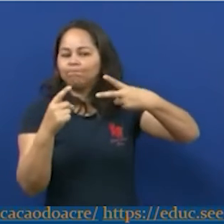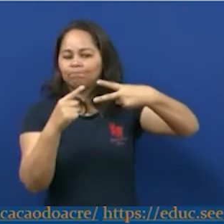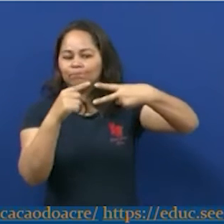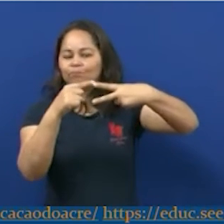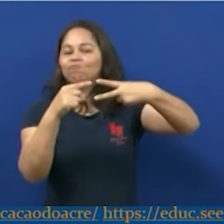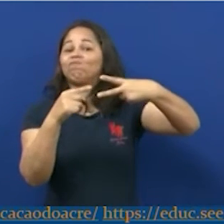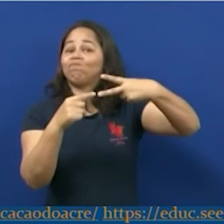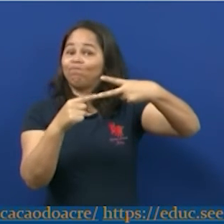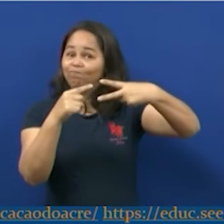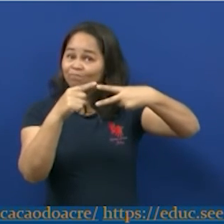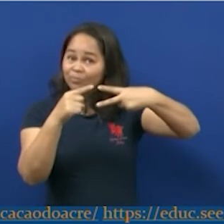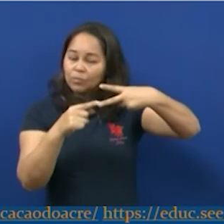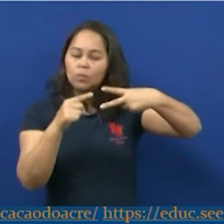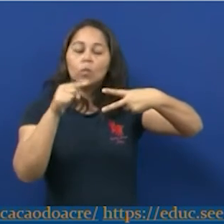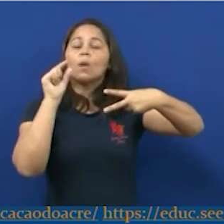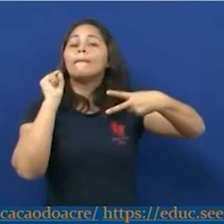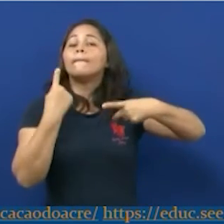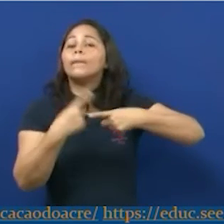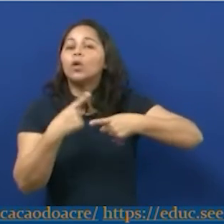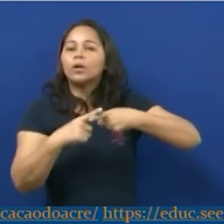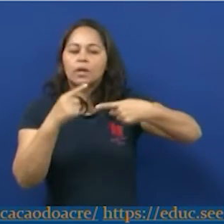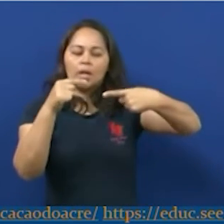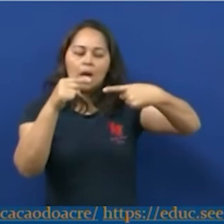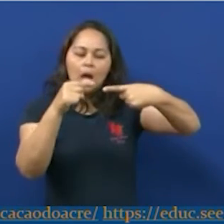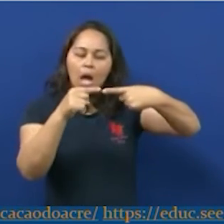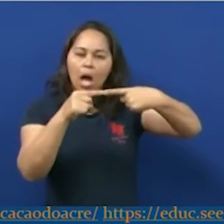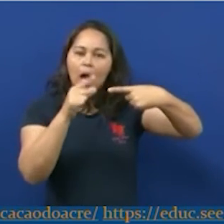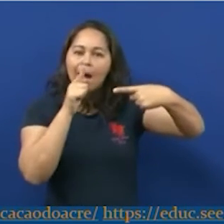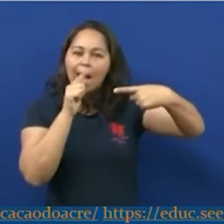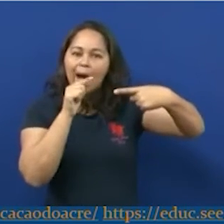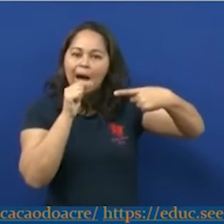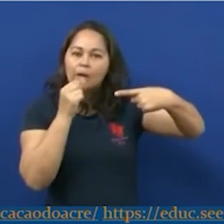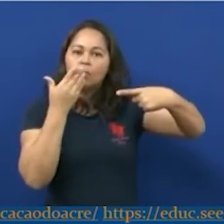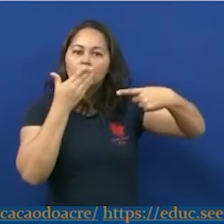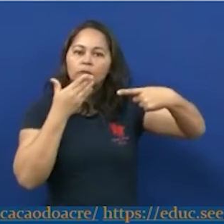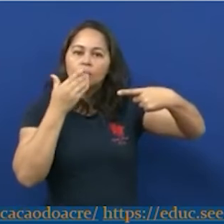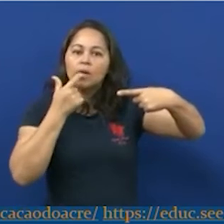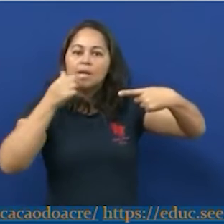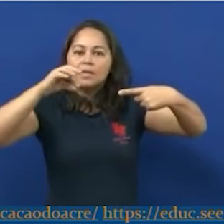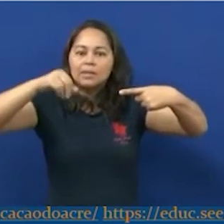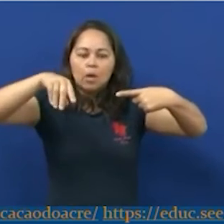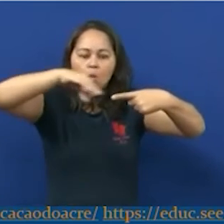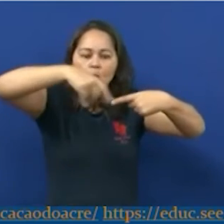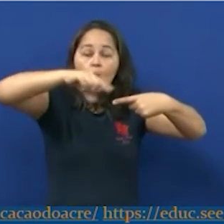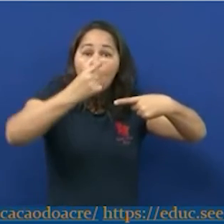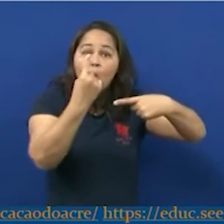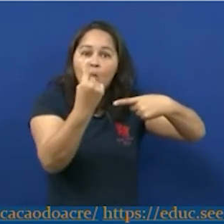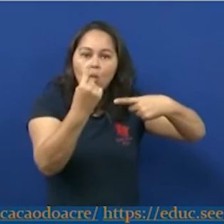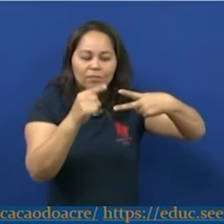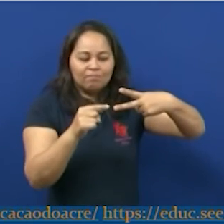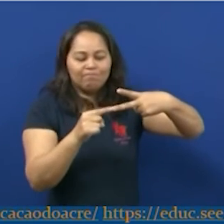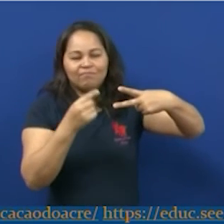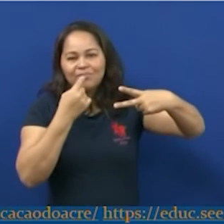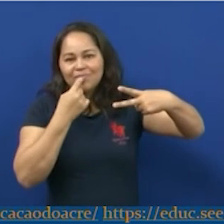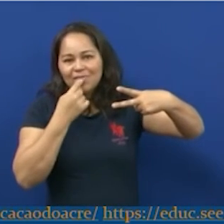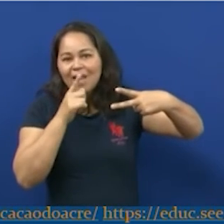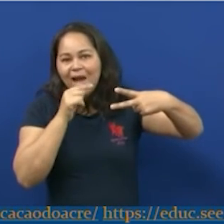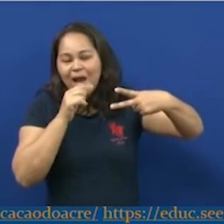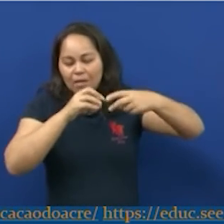2 fases, não é isso? A água com o sal e o açúcar dissolvido, eu só consigo perceber uma fase, e a areia ao